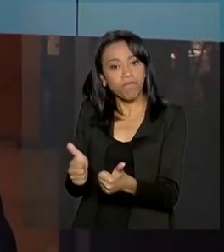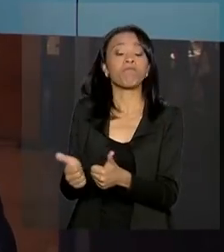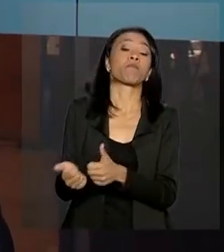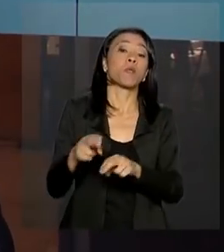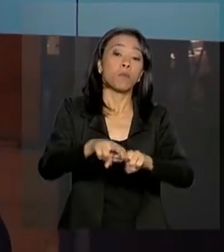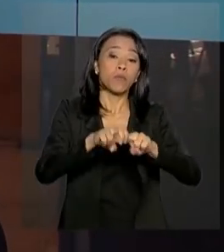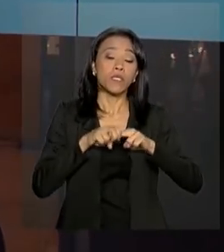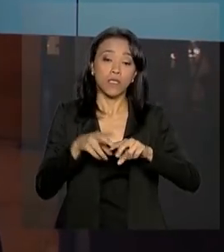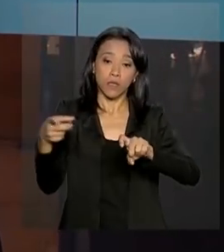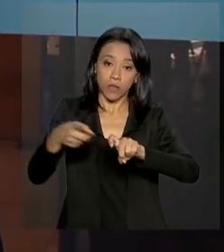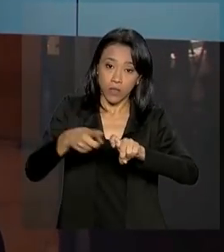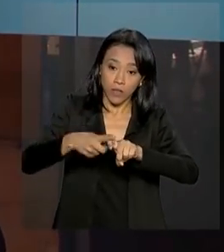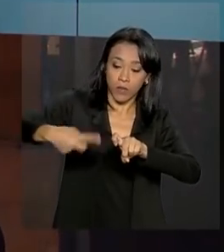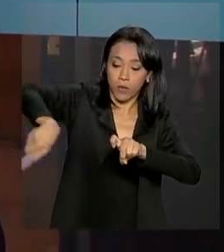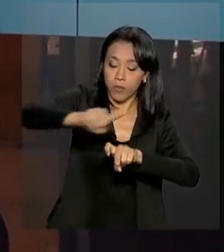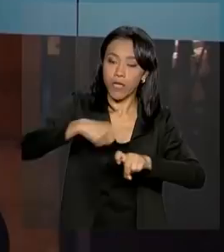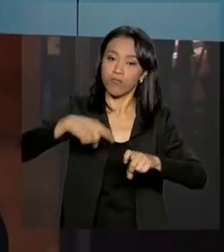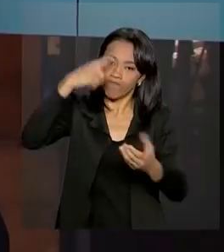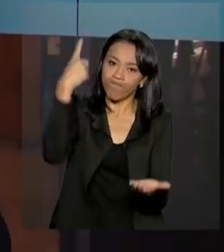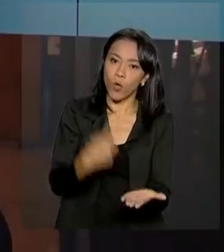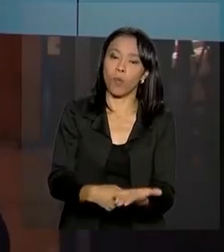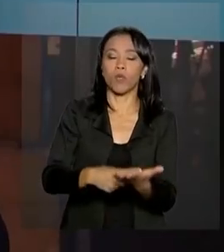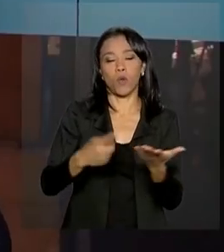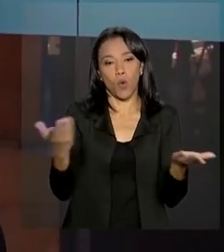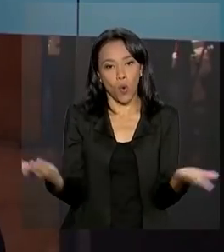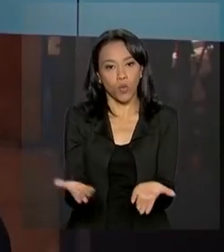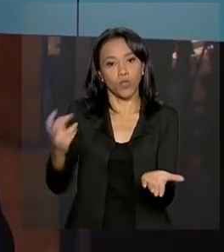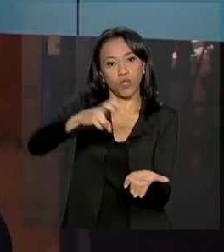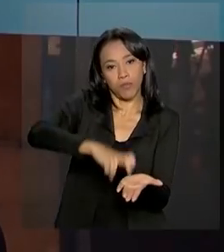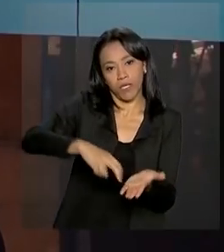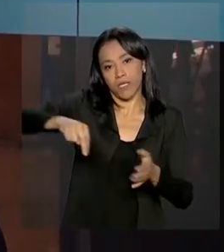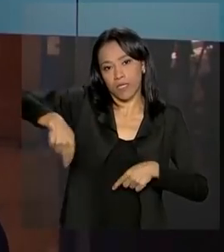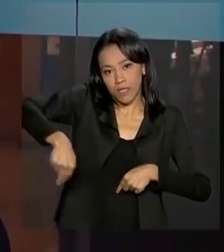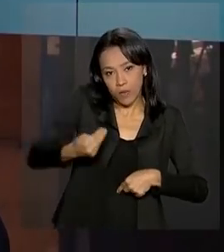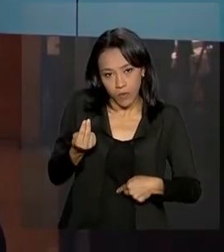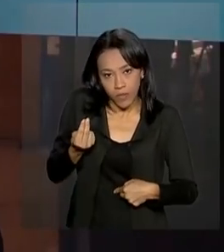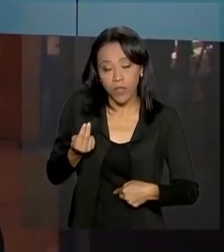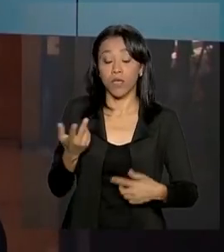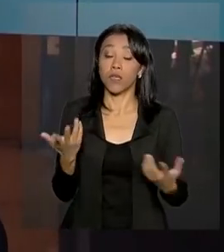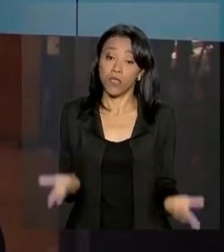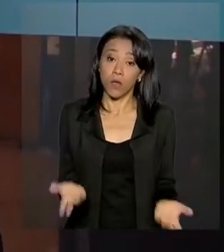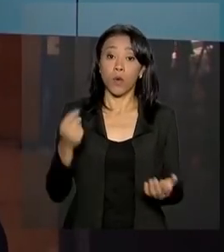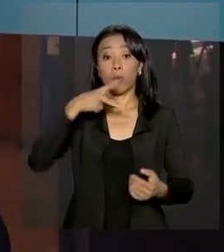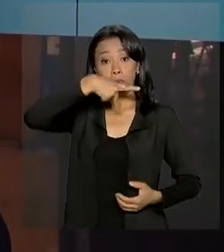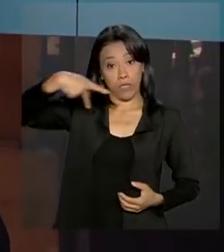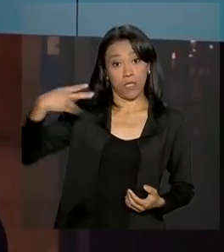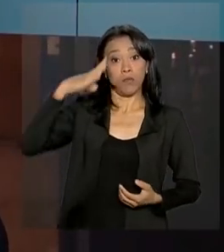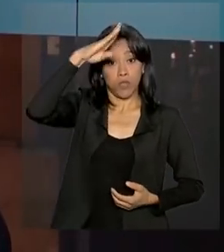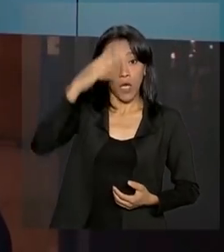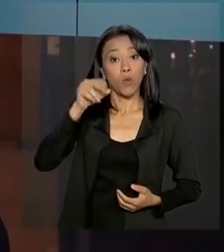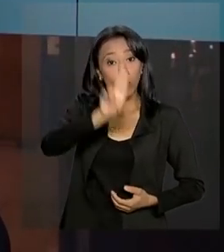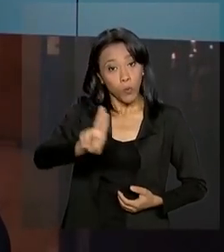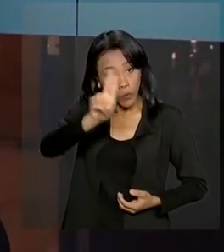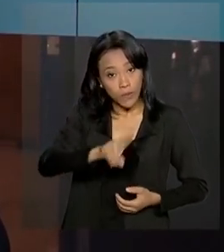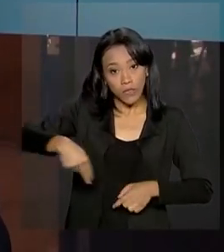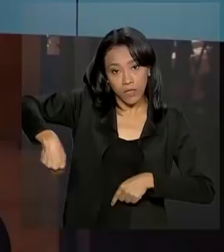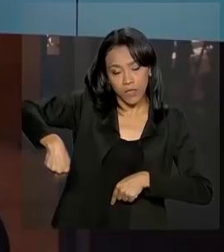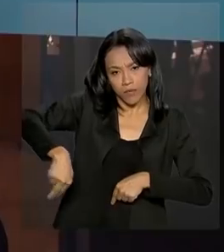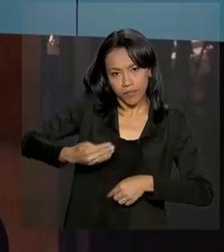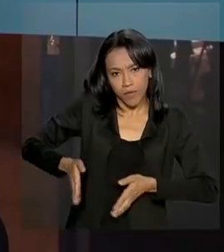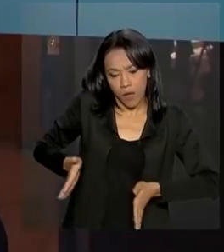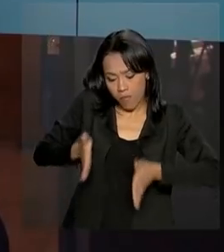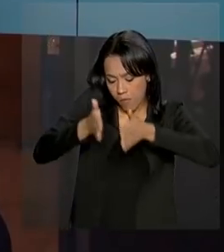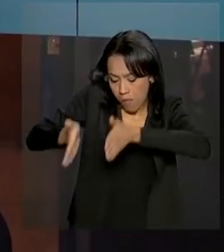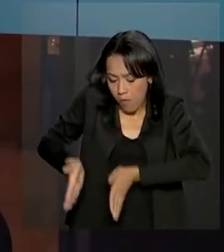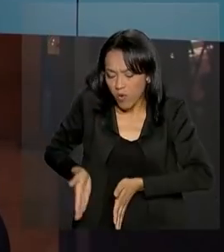confirmou a operação para hoje pela manhã. Jair Bolsonaro utiliza a bolsa de colostomia desde setembro do